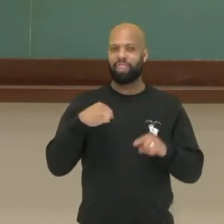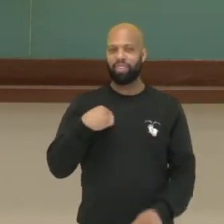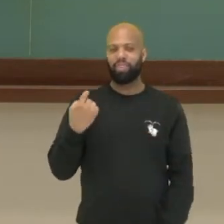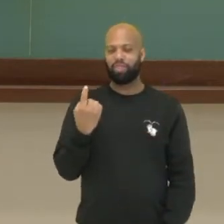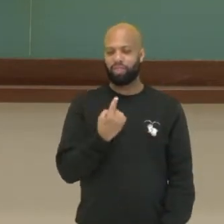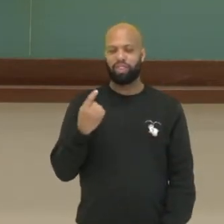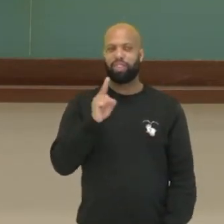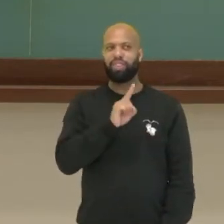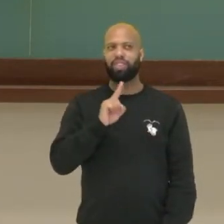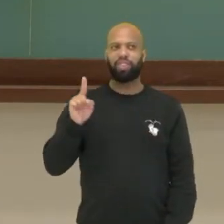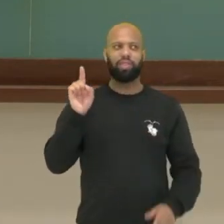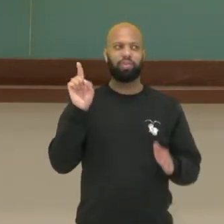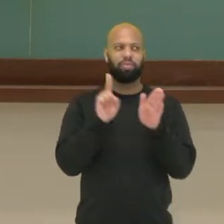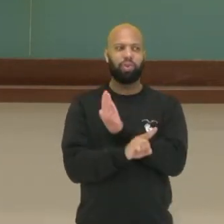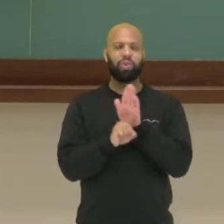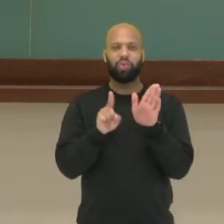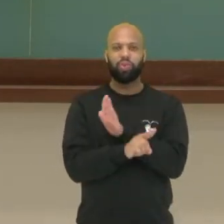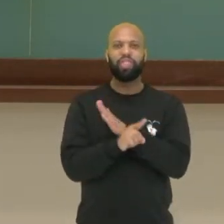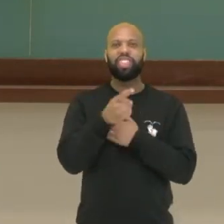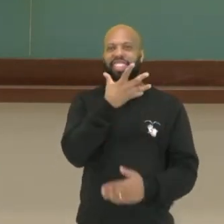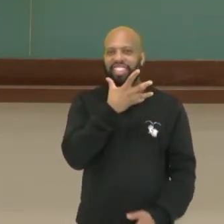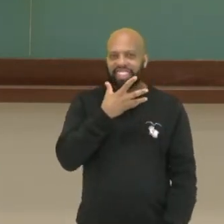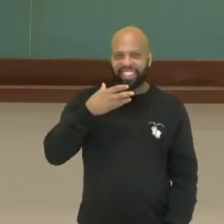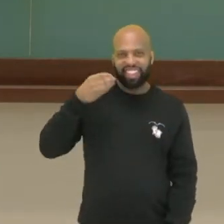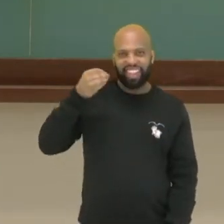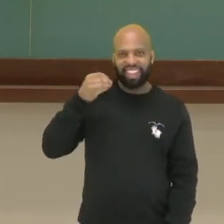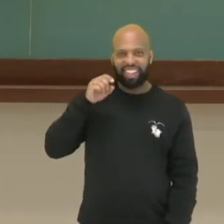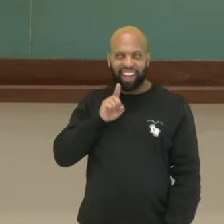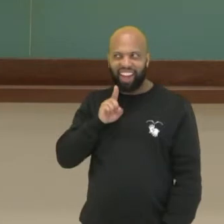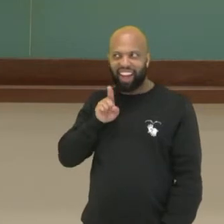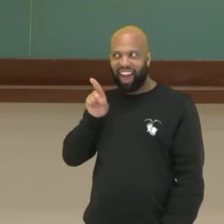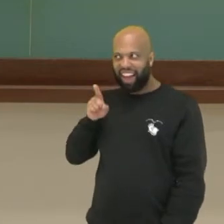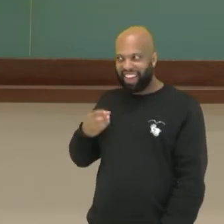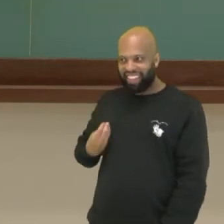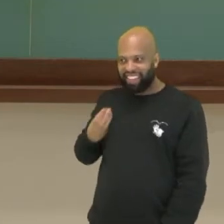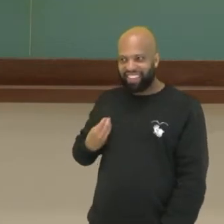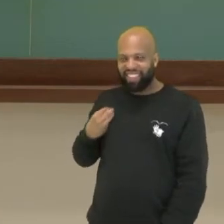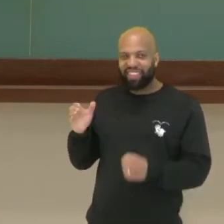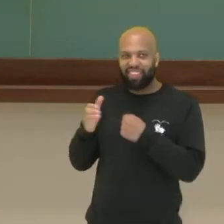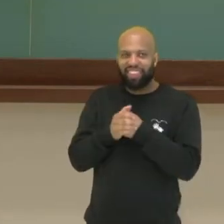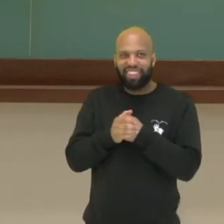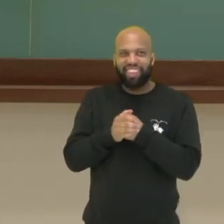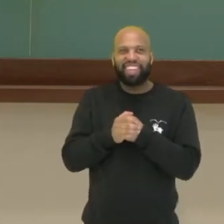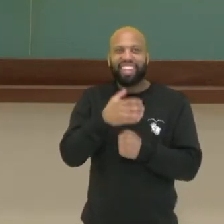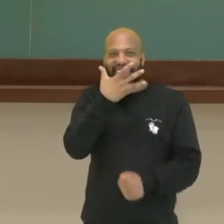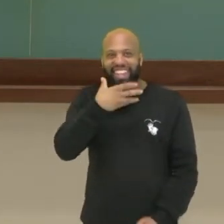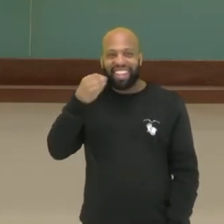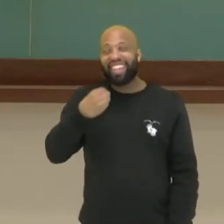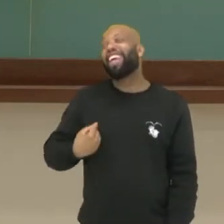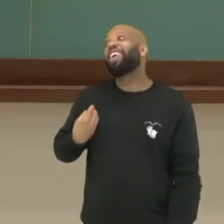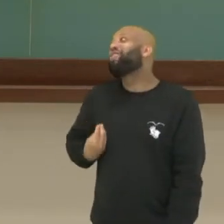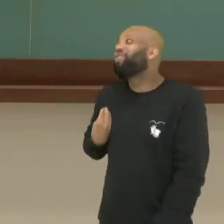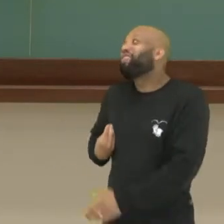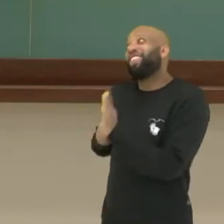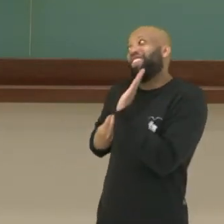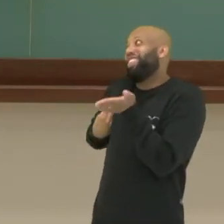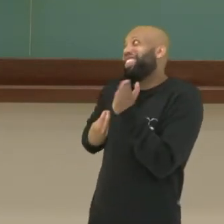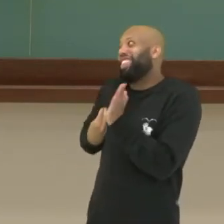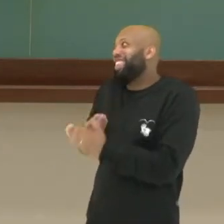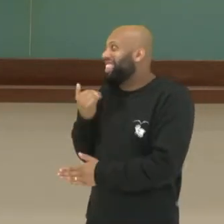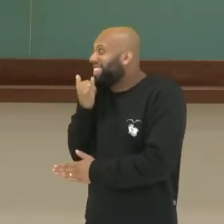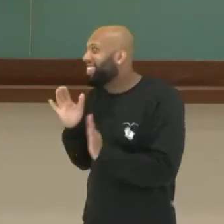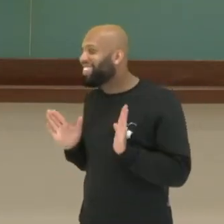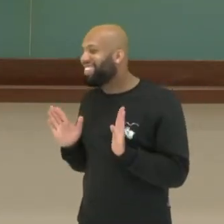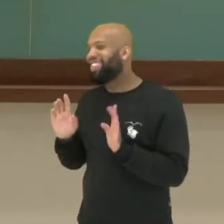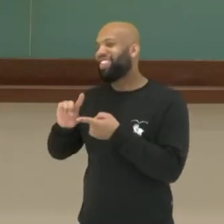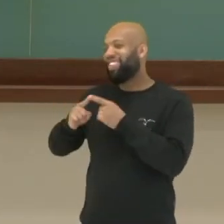deixa eu perguntar. O Natan estava ali ou o Natan se escondeu também, hein? Não? O Natan já tá... Ô Natan, o que é isso? Eu não